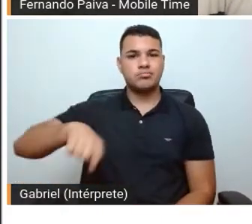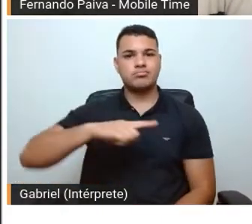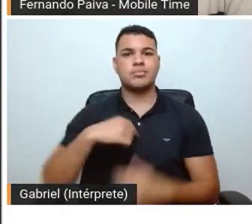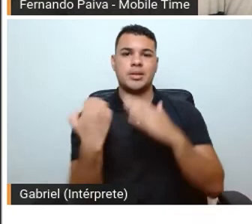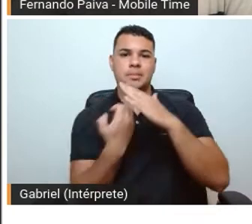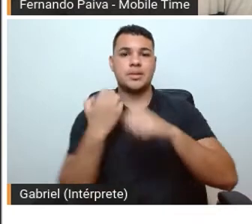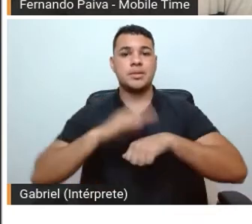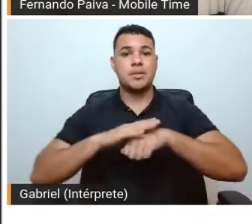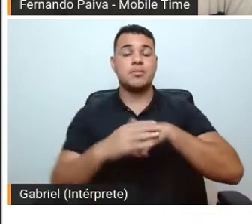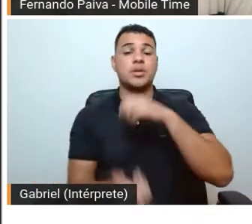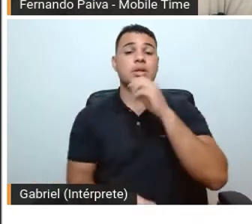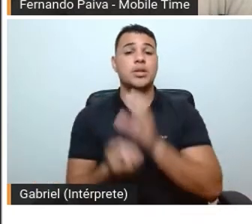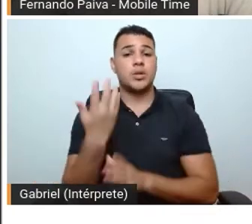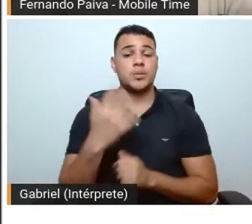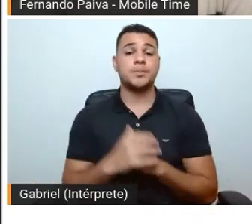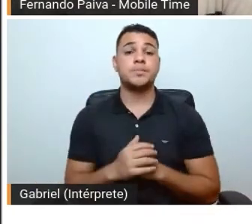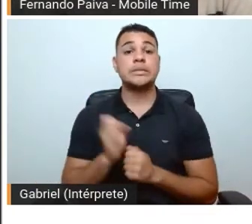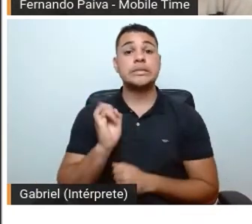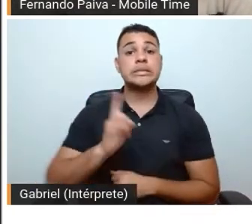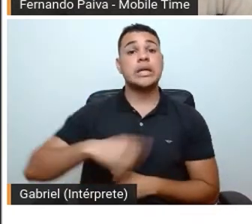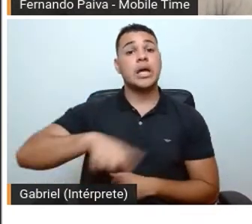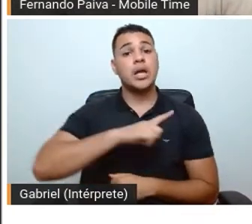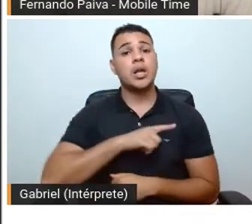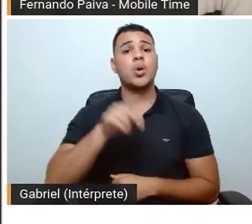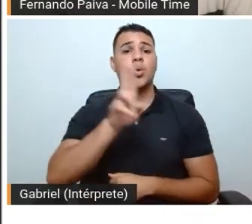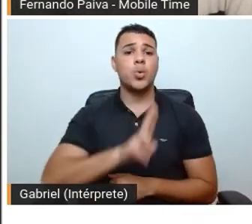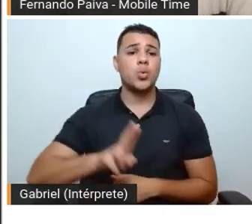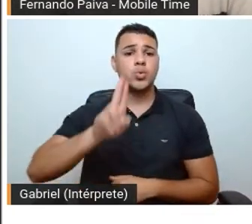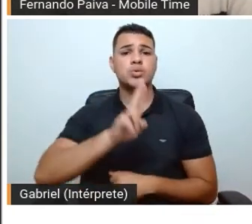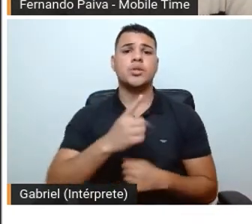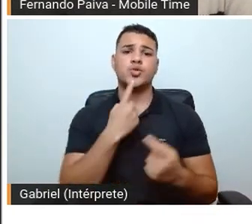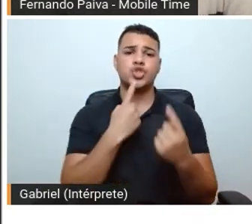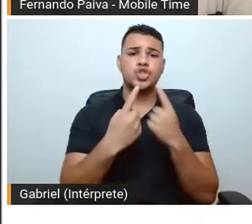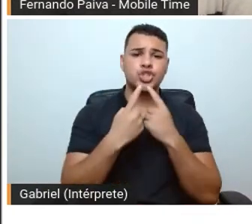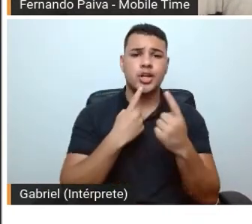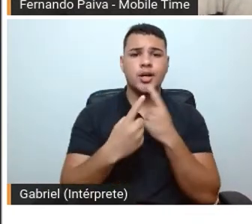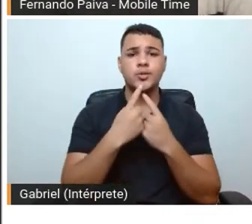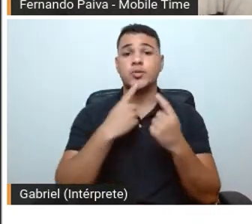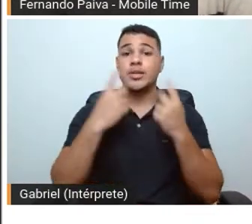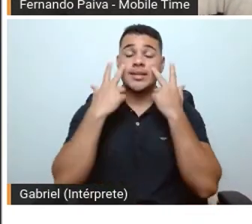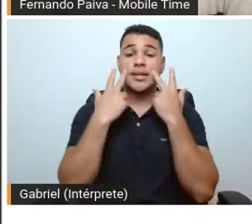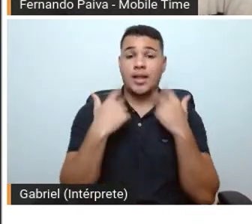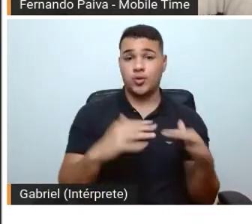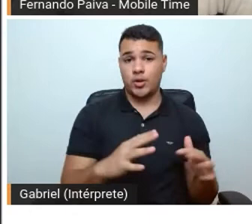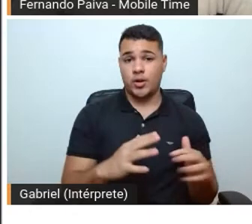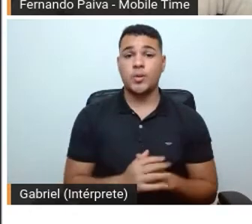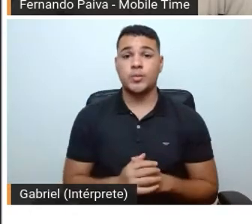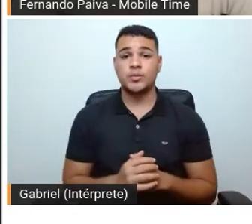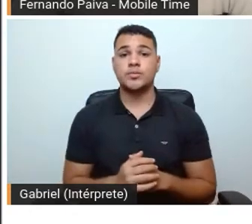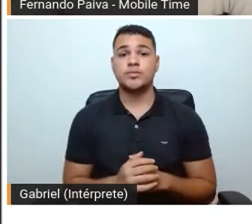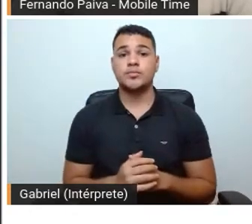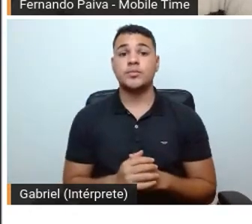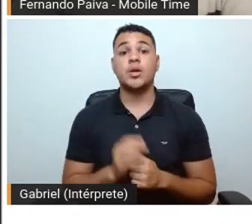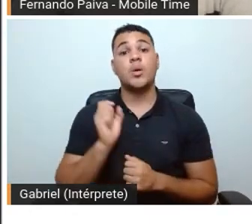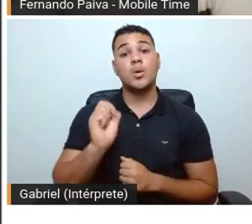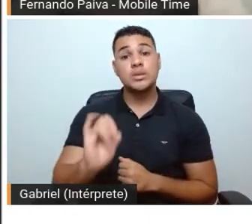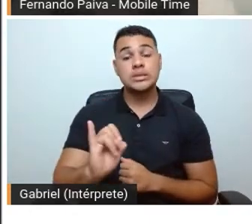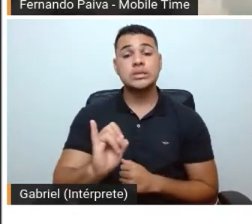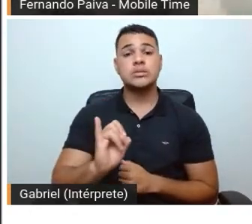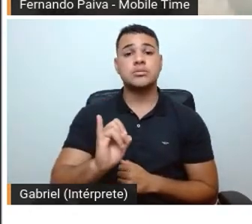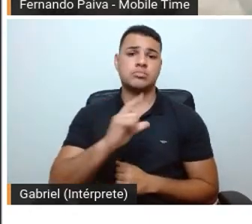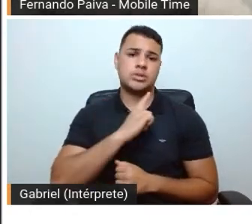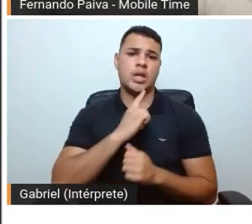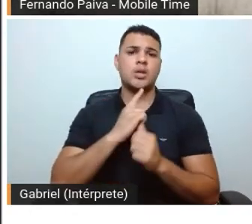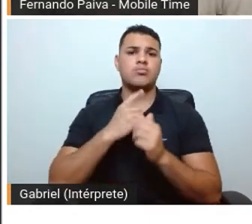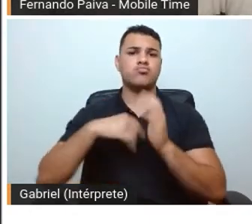usam a um diálogo aberto com processamento de linguagem natural a ou se ele segue um roteiro